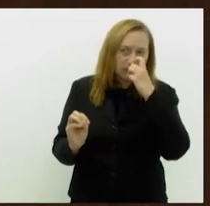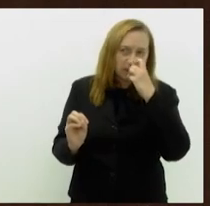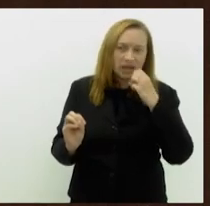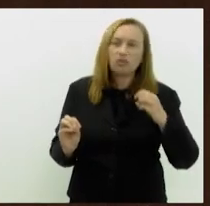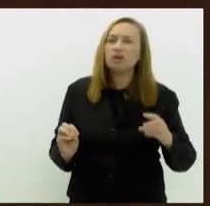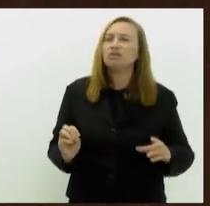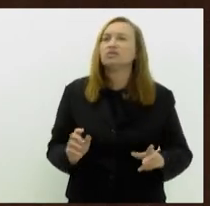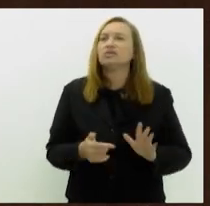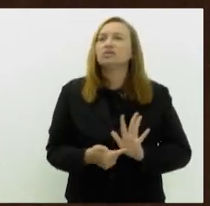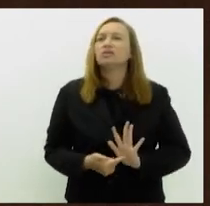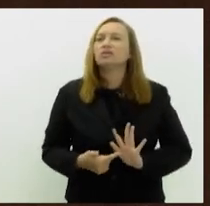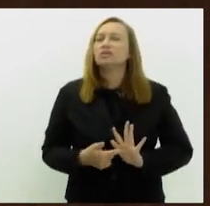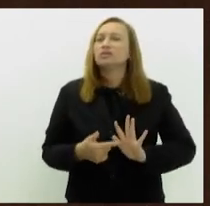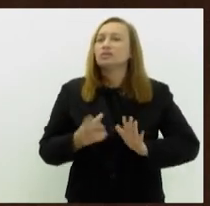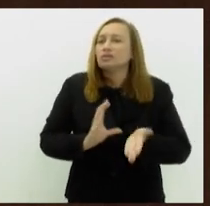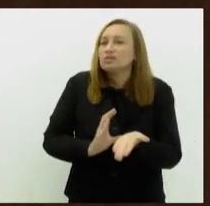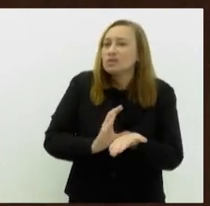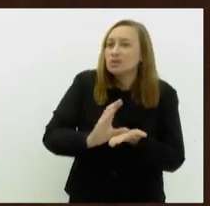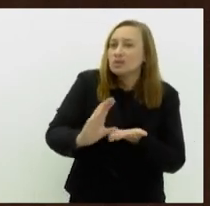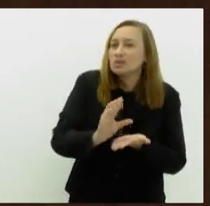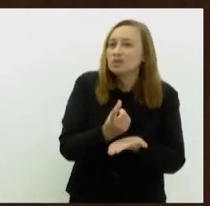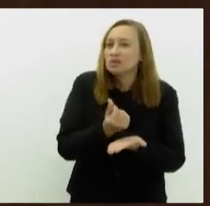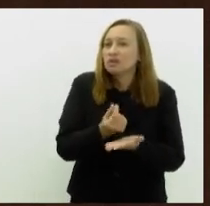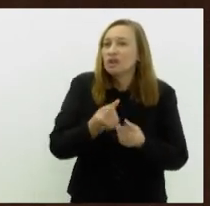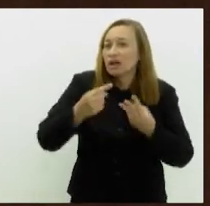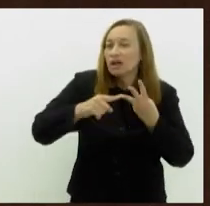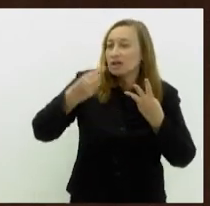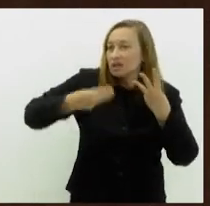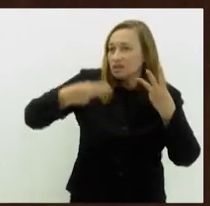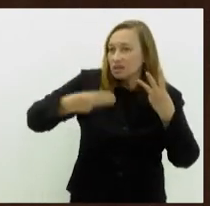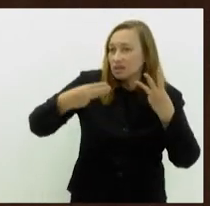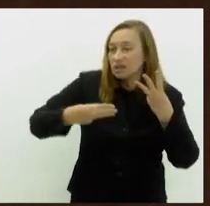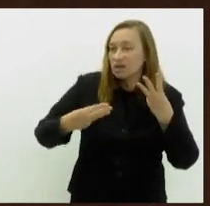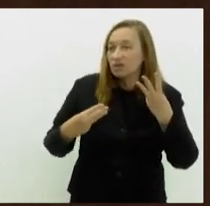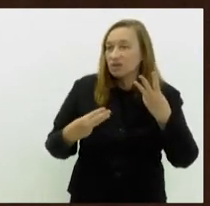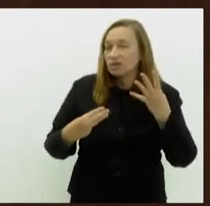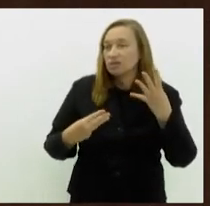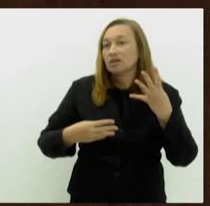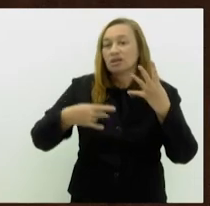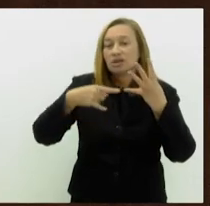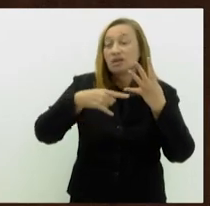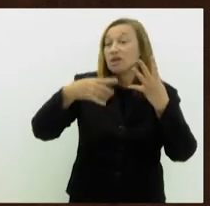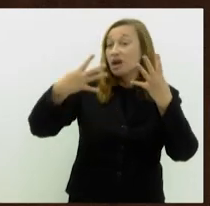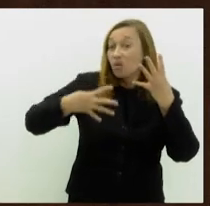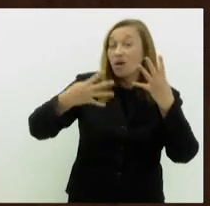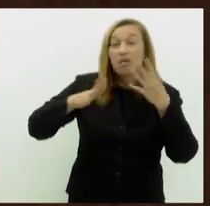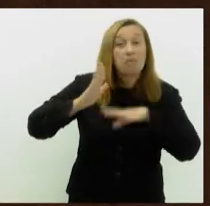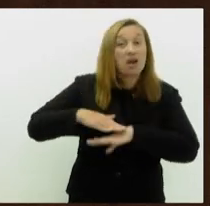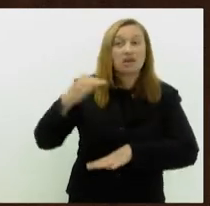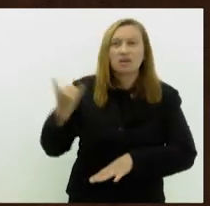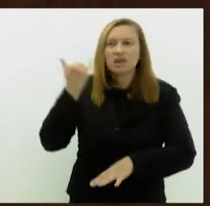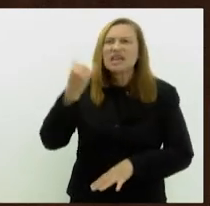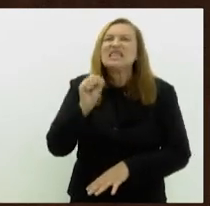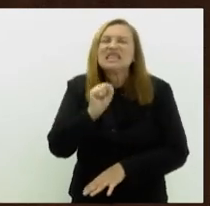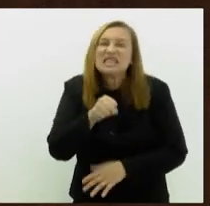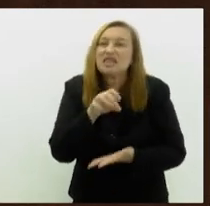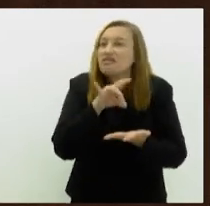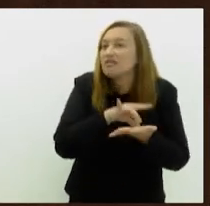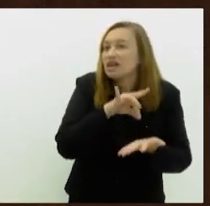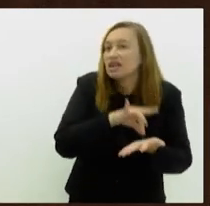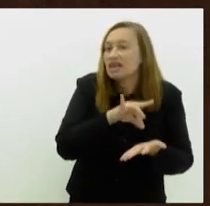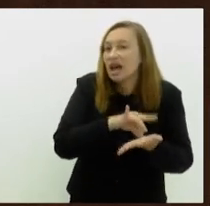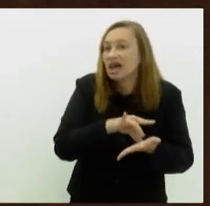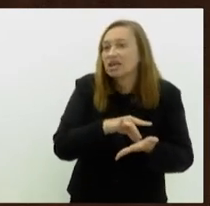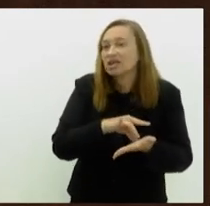foi aportado recurso. Então, essa é uma terceira questão. E a quarta e mais importante, se é verdade que o